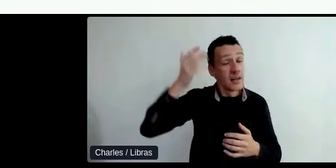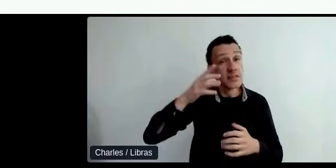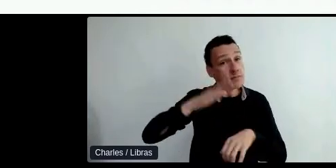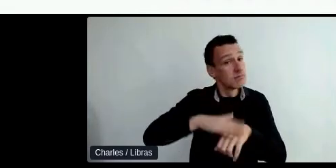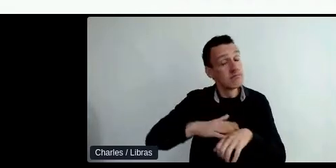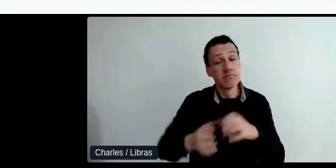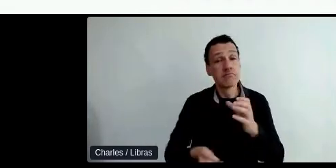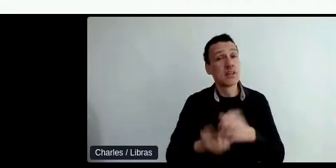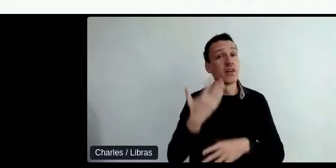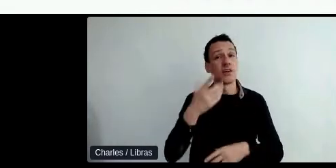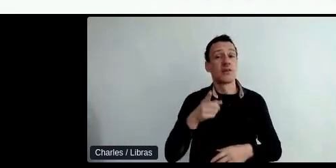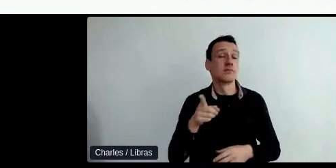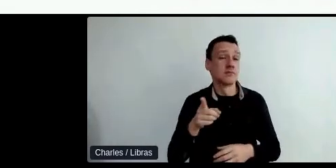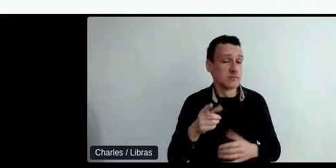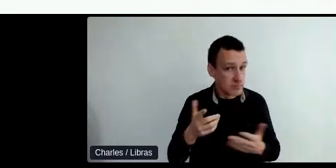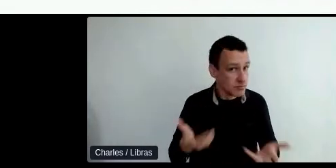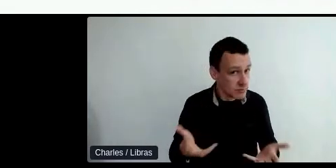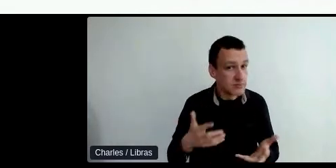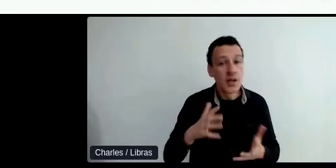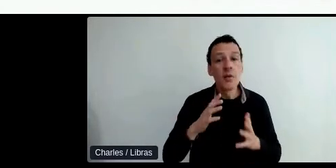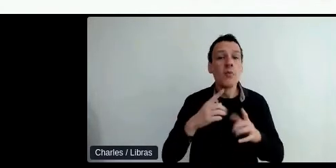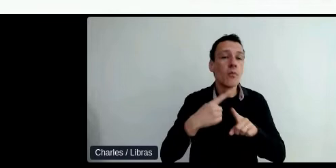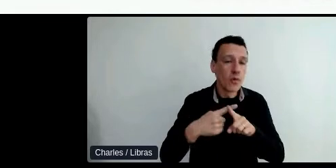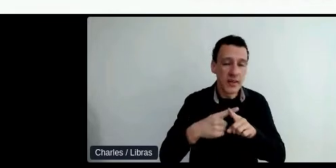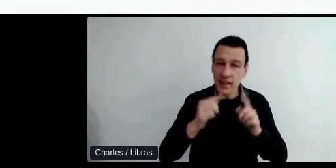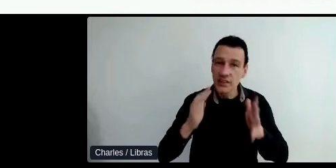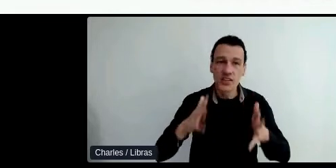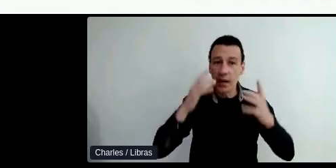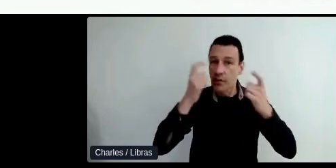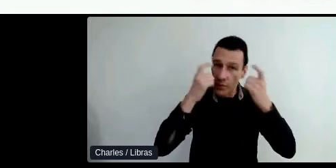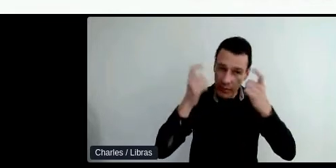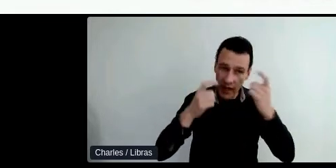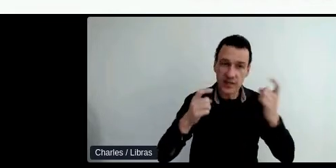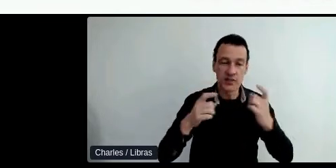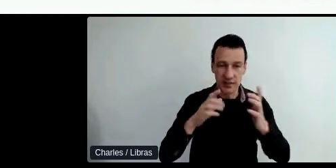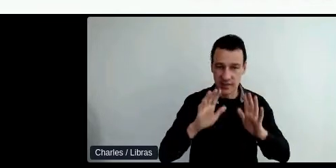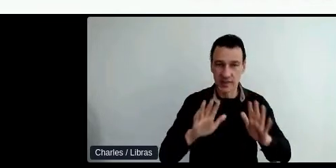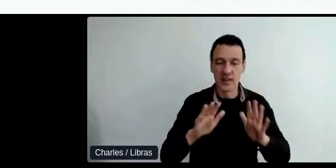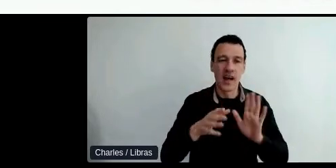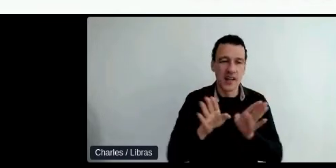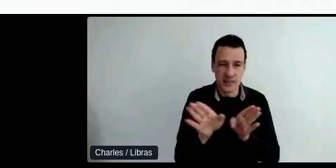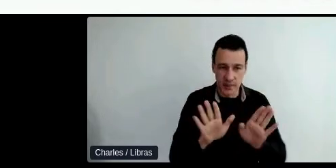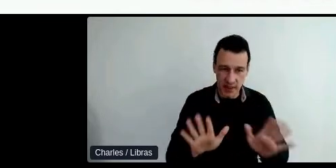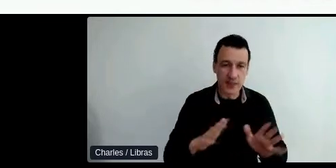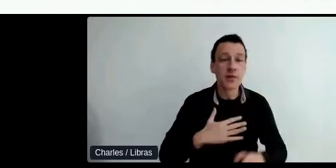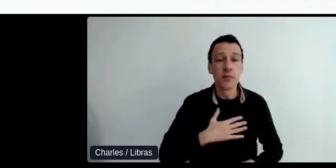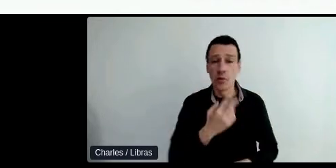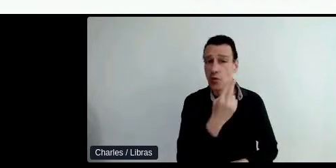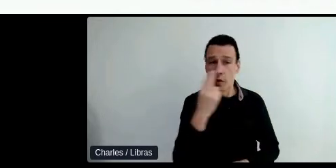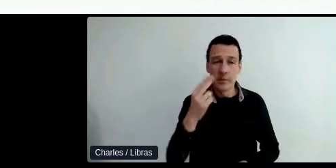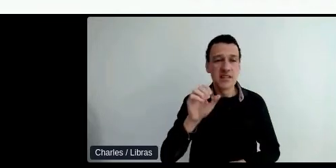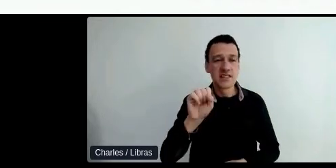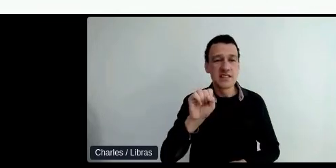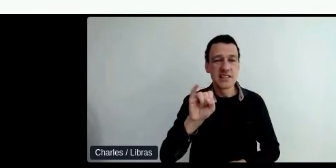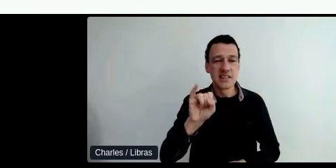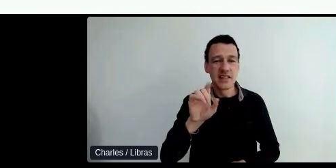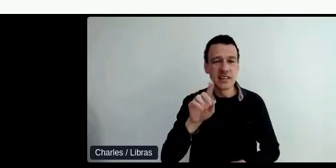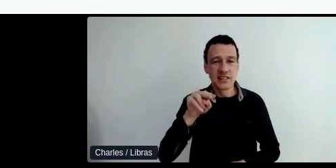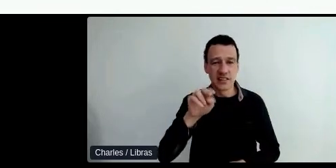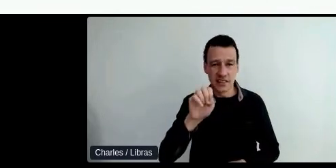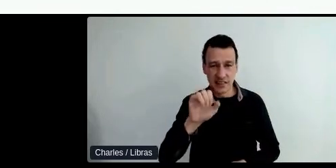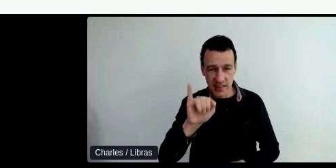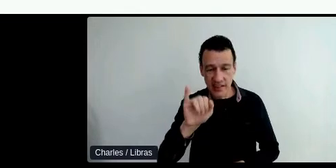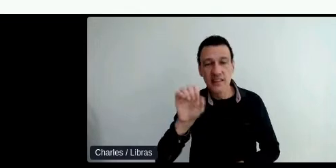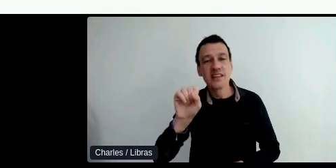da acessibilidade, né? E sobre mim, eu sou o Sidney Silvestre, sou um jovem aí de